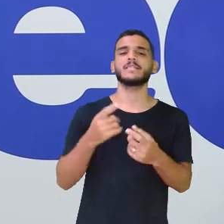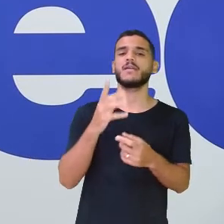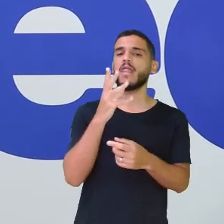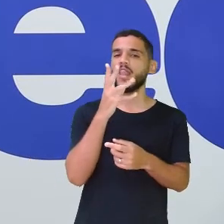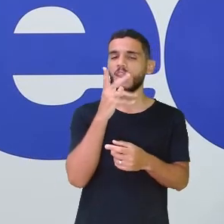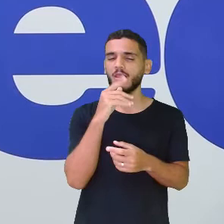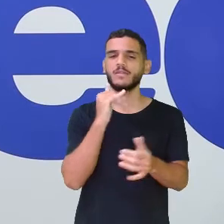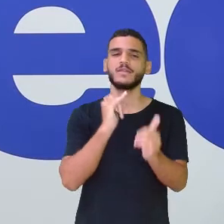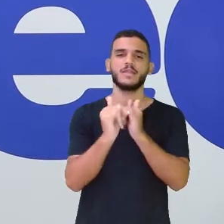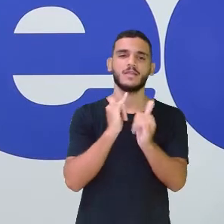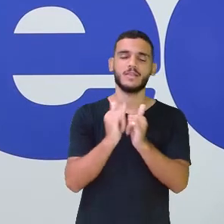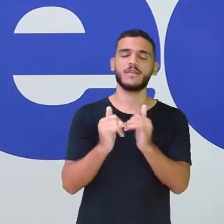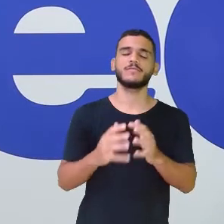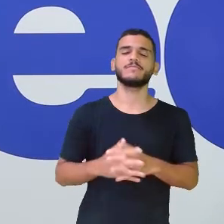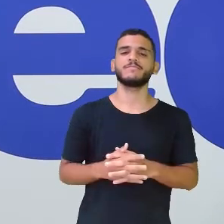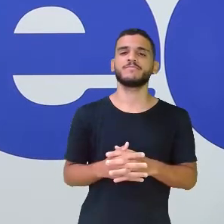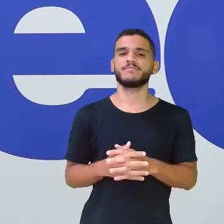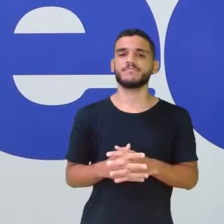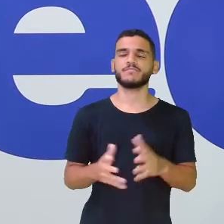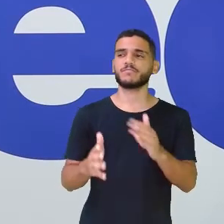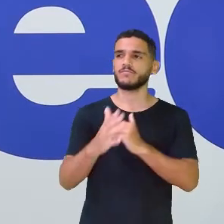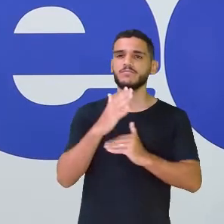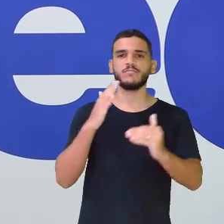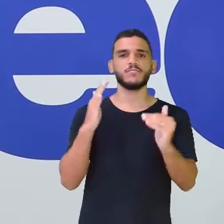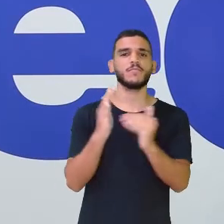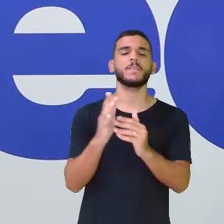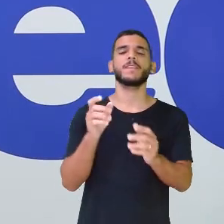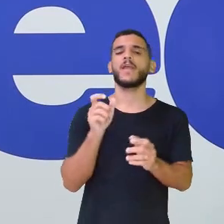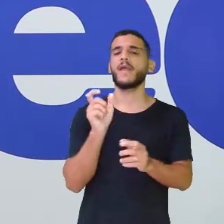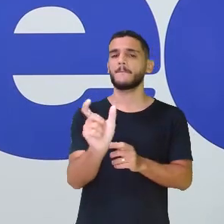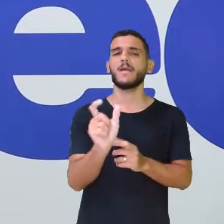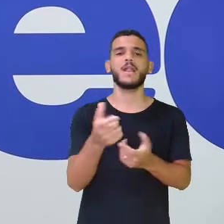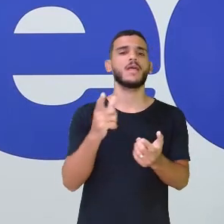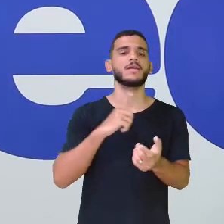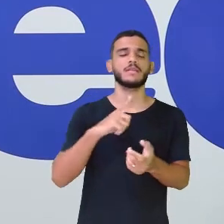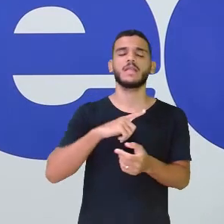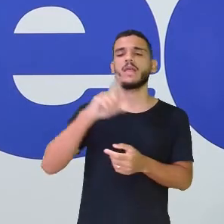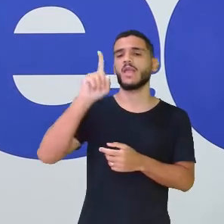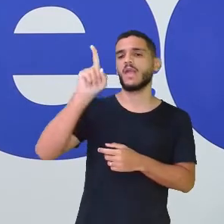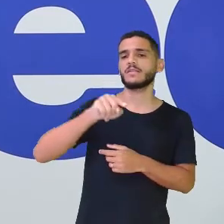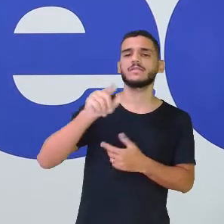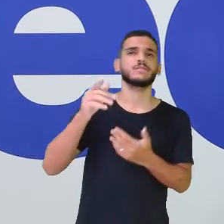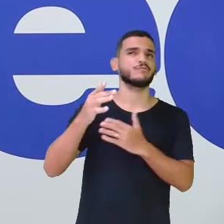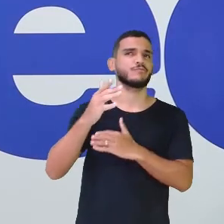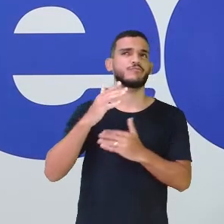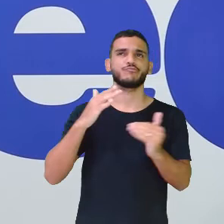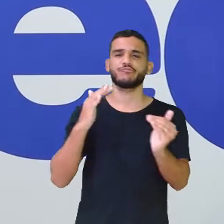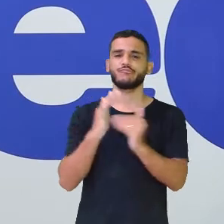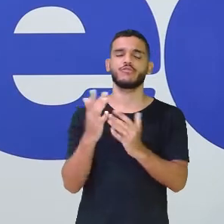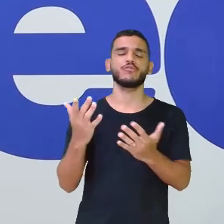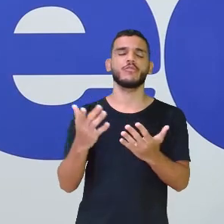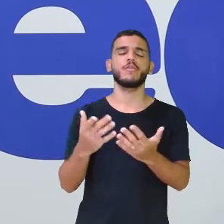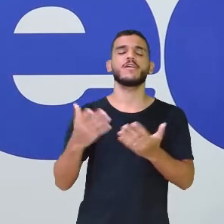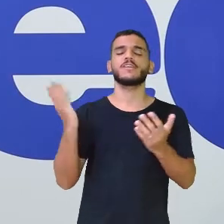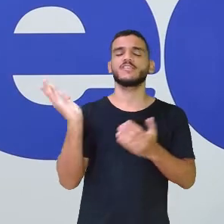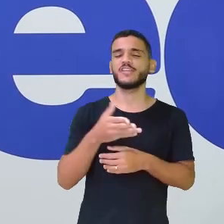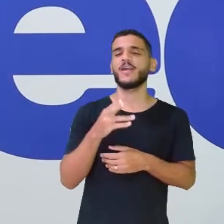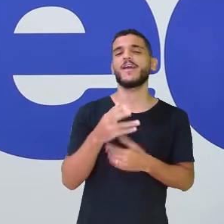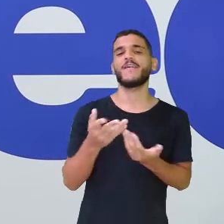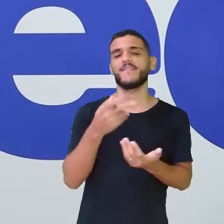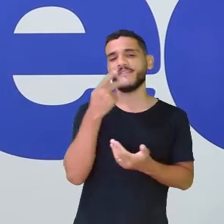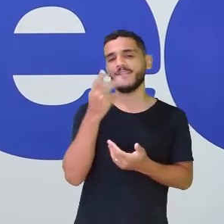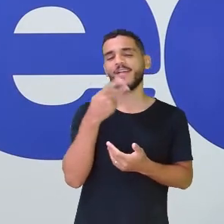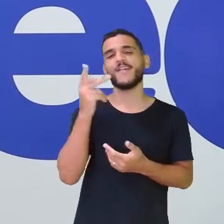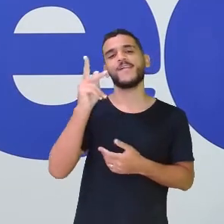até respondeu todas as palavras acentuadas, ela colocou aqui. Olha que maravilha. E já falou a senhora, a professora Kedma, já está por